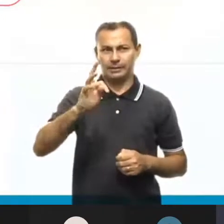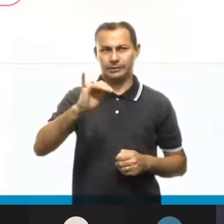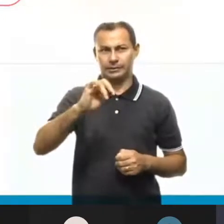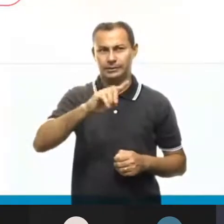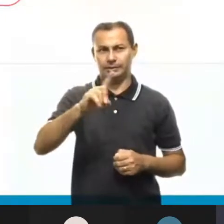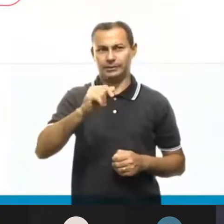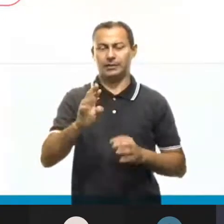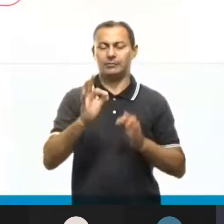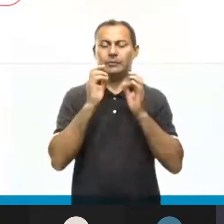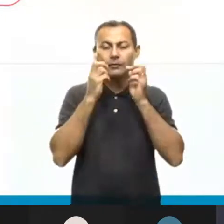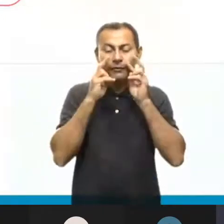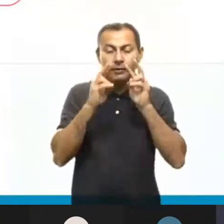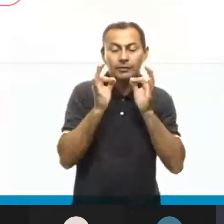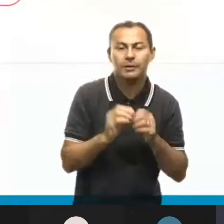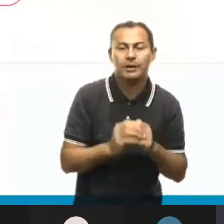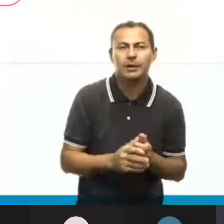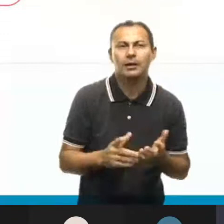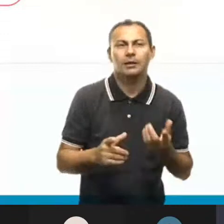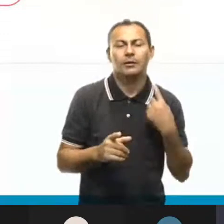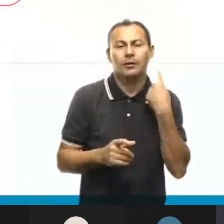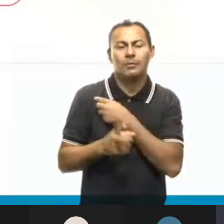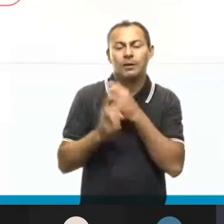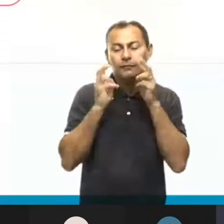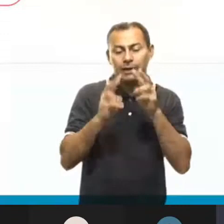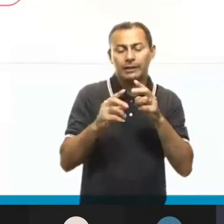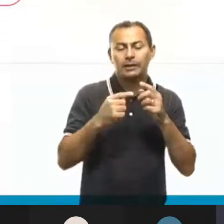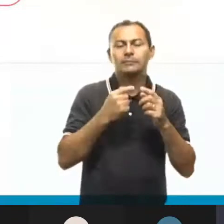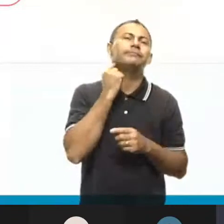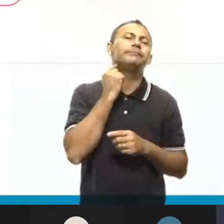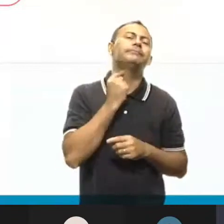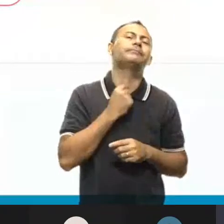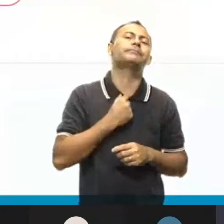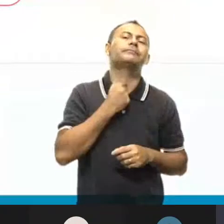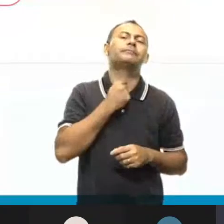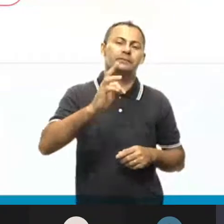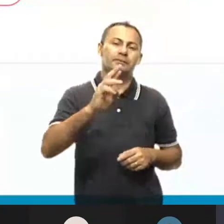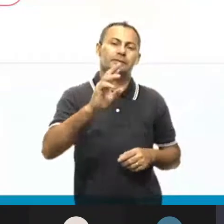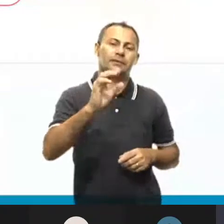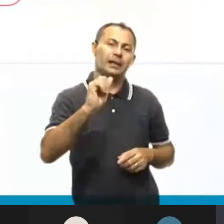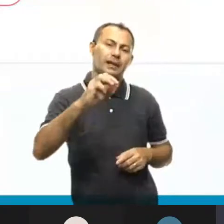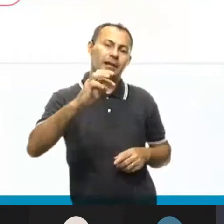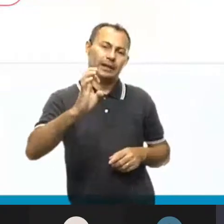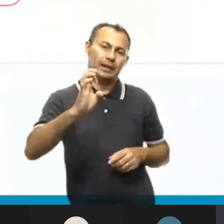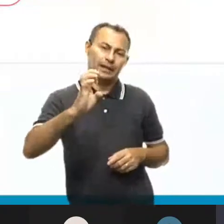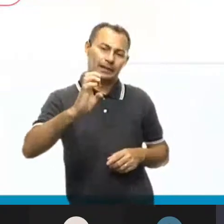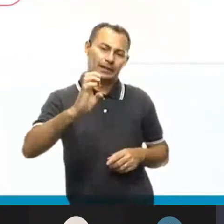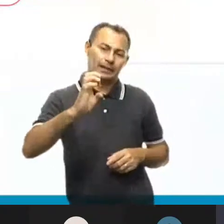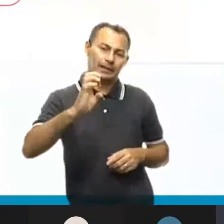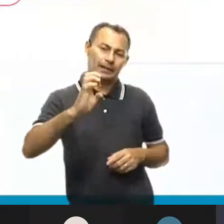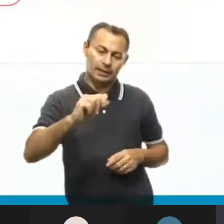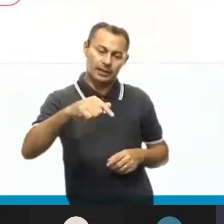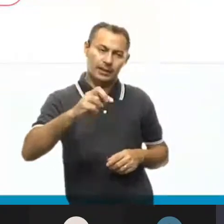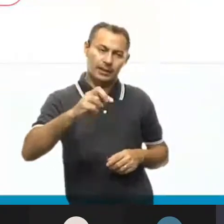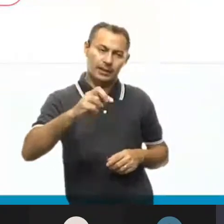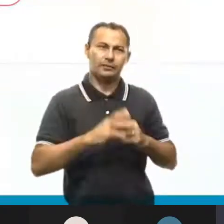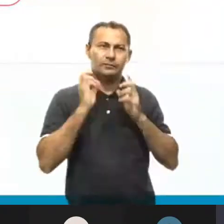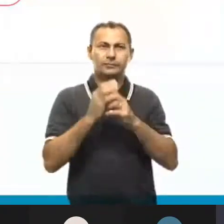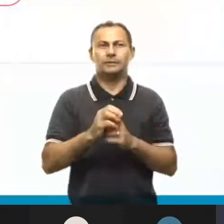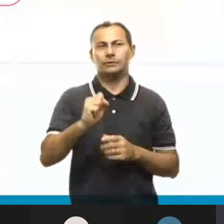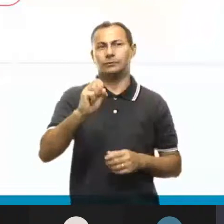se observando. O que nós vamos observar na traqueia? As camadas da parede da traqueia, mucosa,